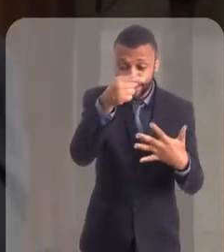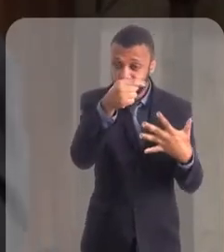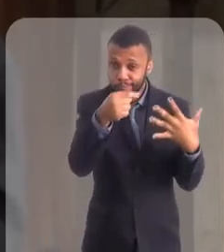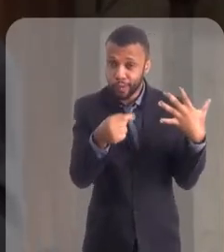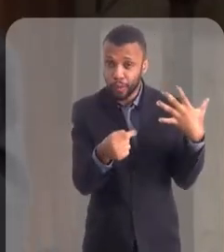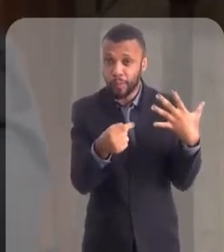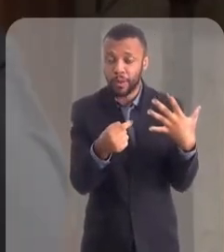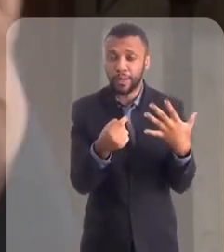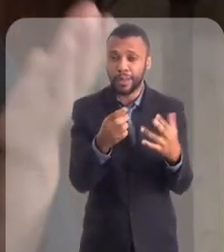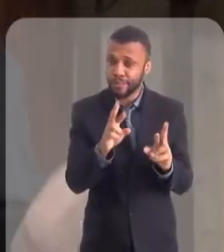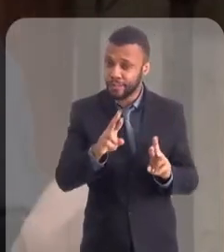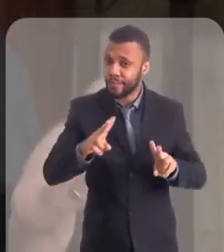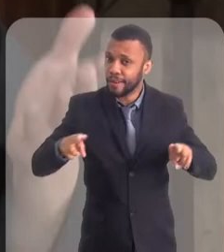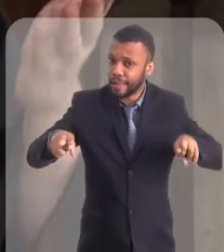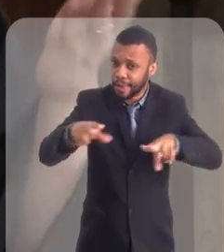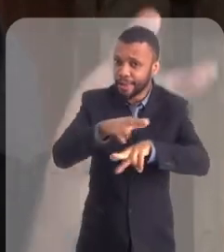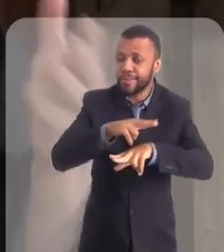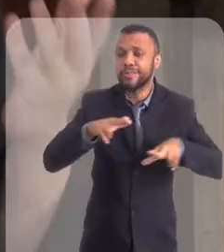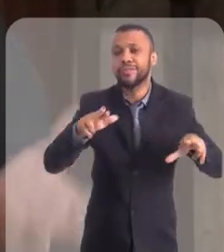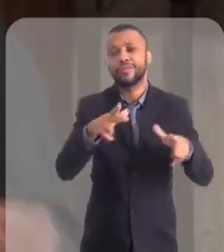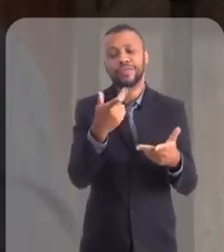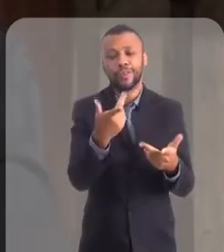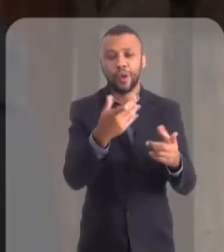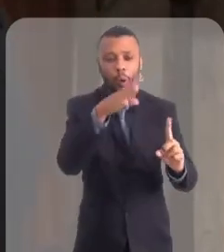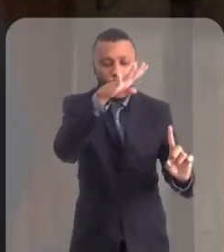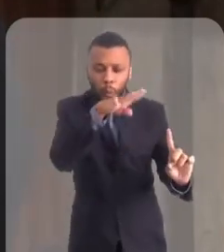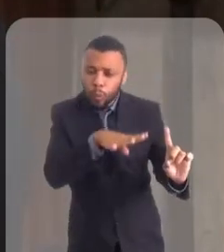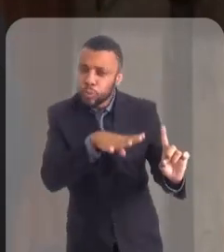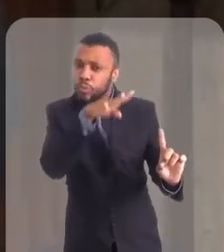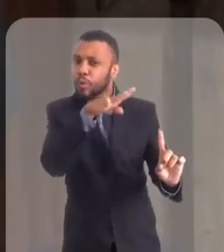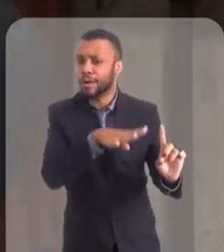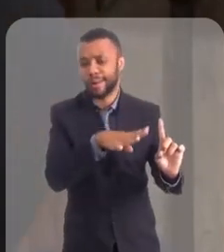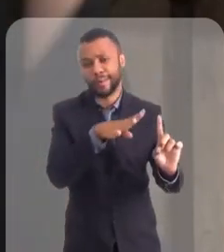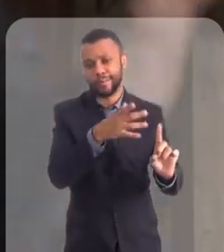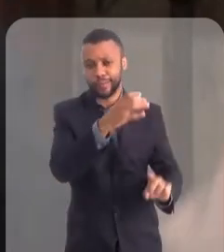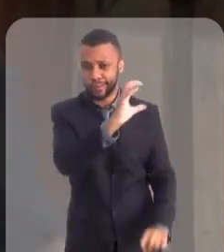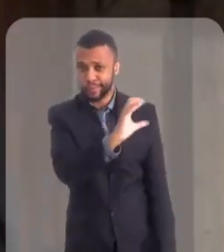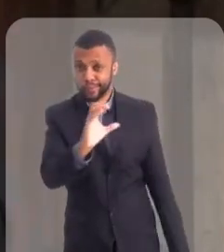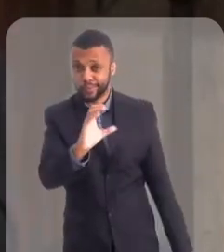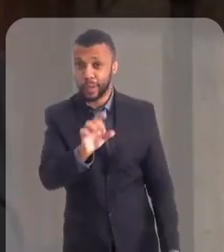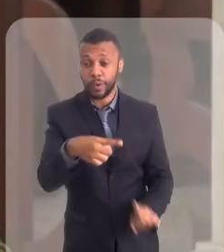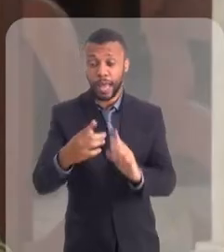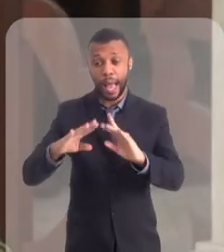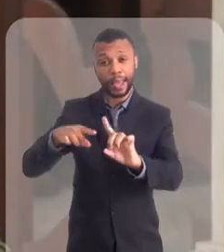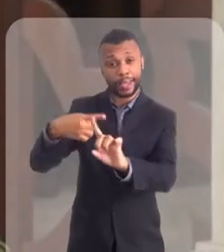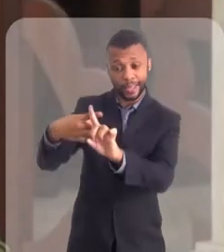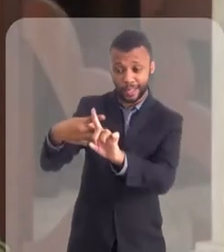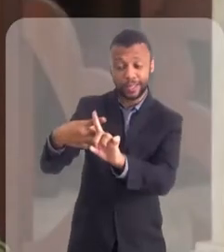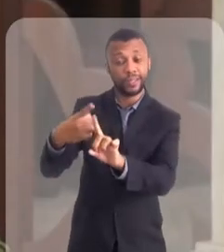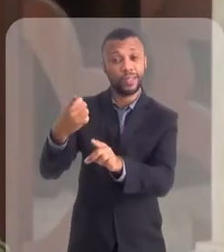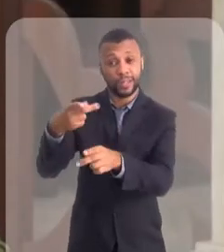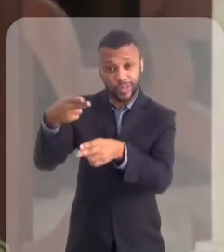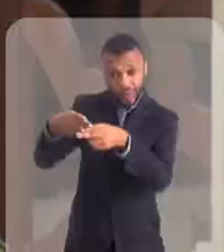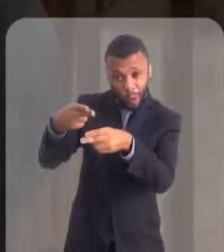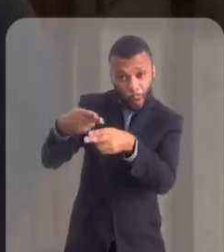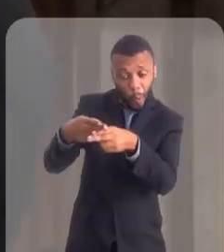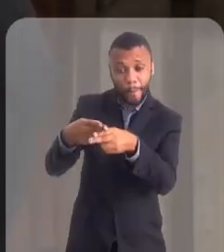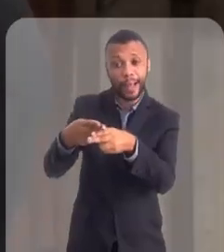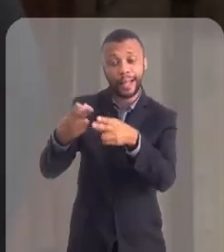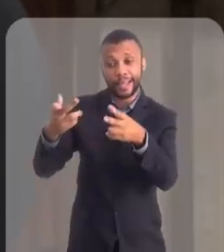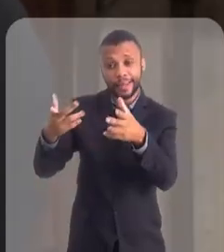Católica, vinculadas à Igreja de Roma, porque a Igreja de Roma preside na caridade, no amor, as outras.